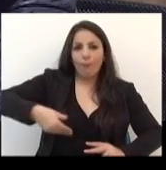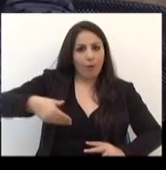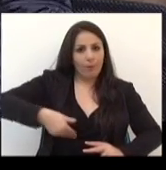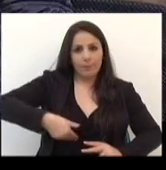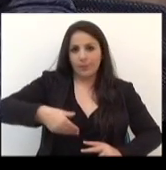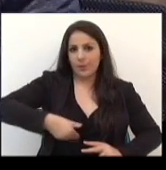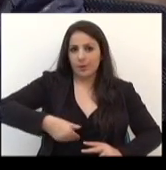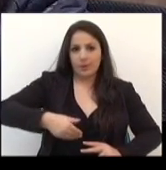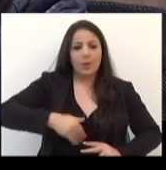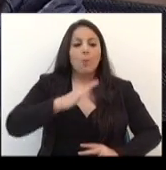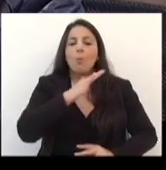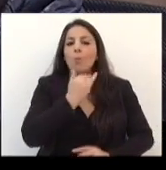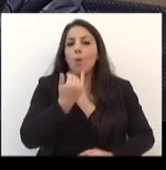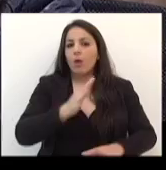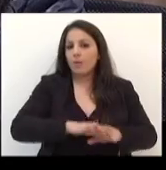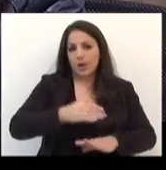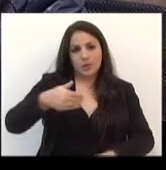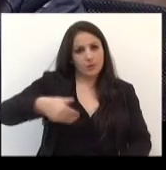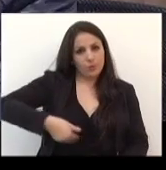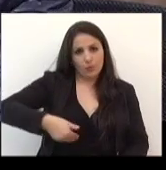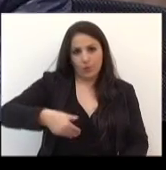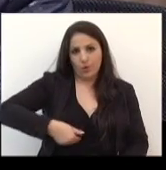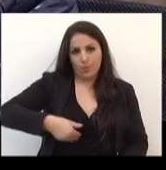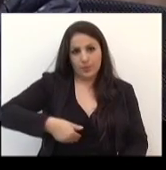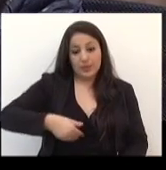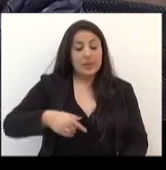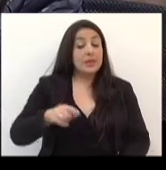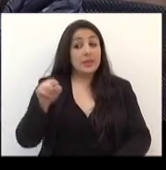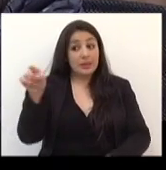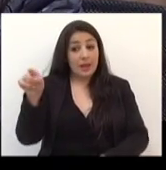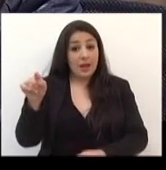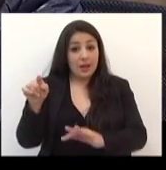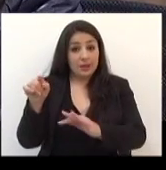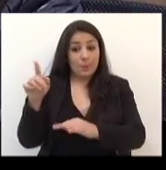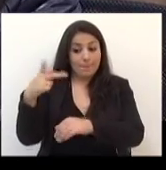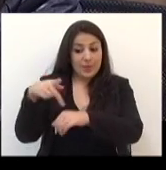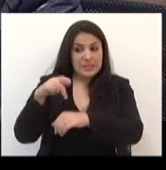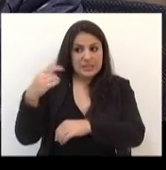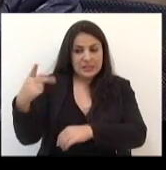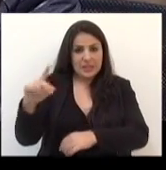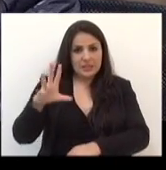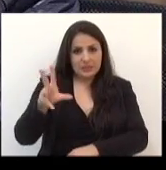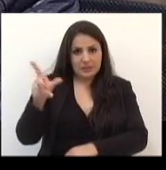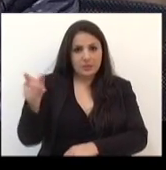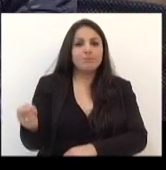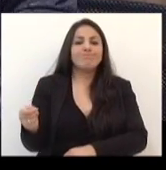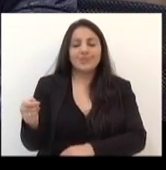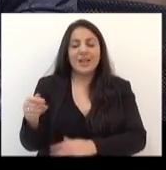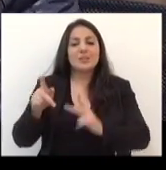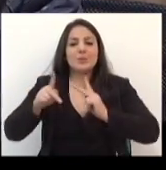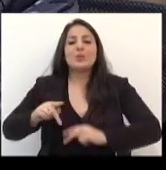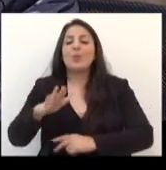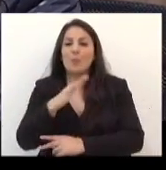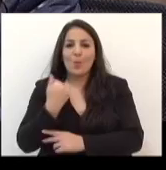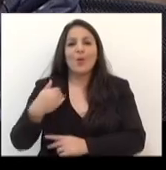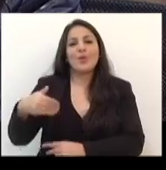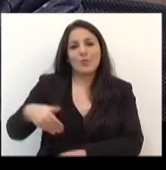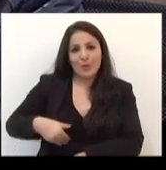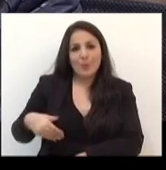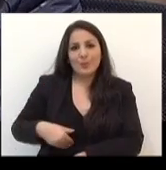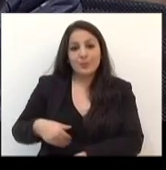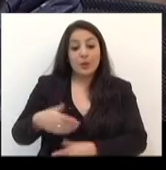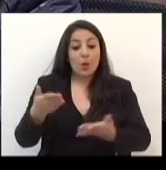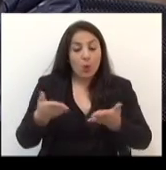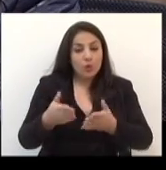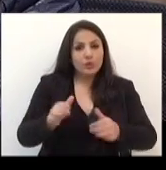mais não morre mais de fome. E não é a realidade do país dele. Hoje nós temos uma condição muito melhor